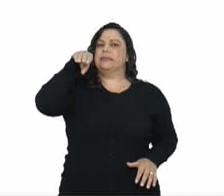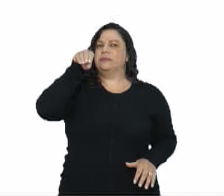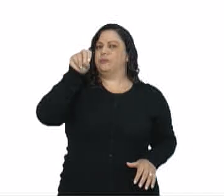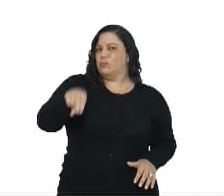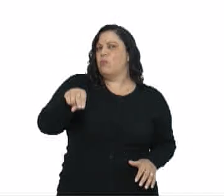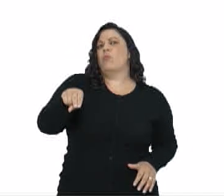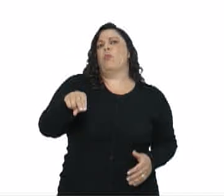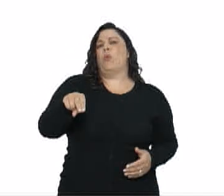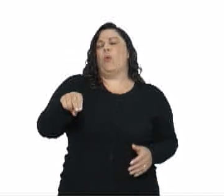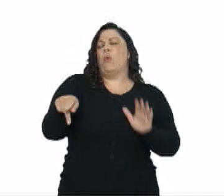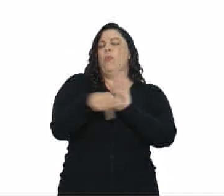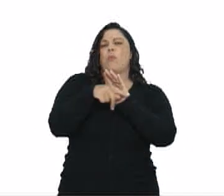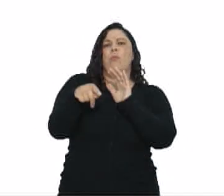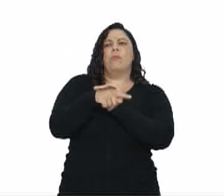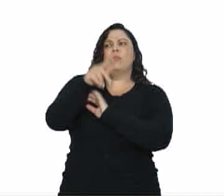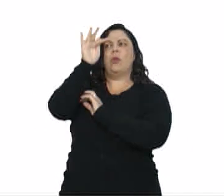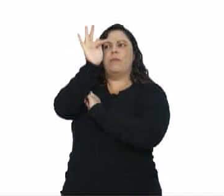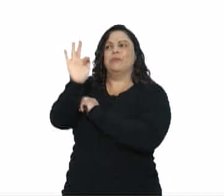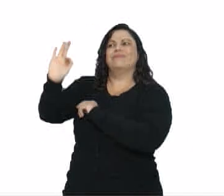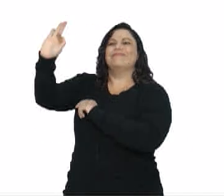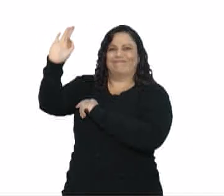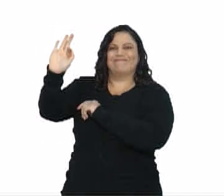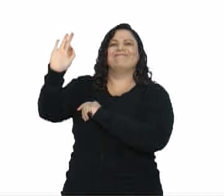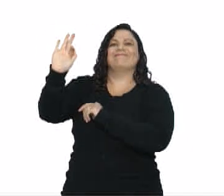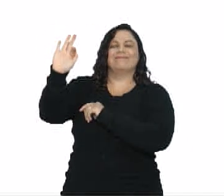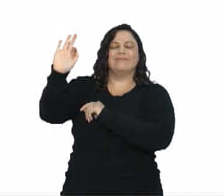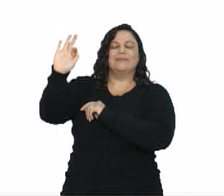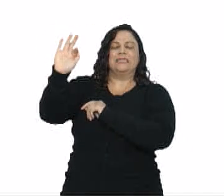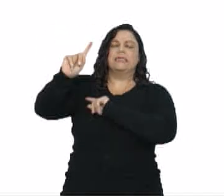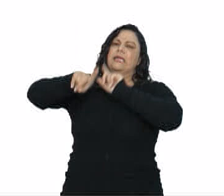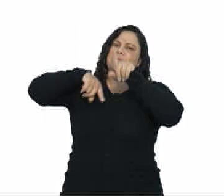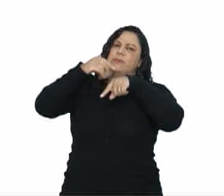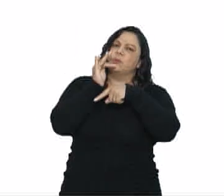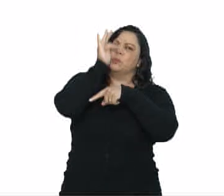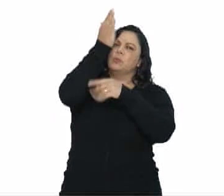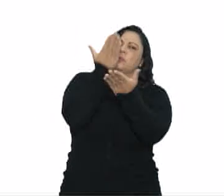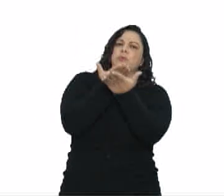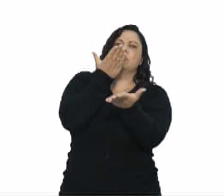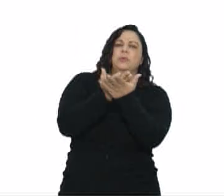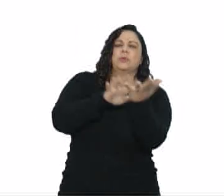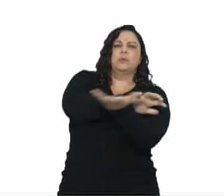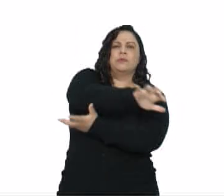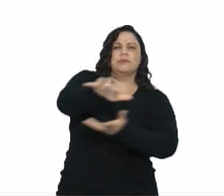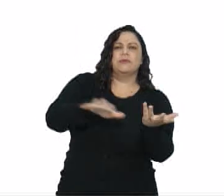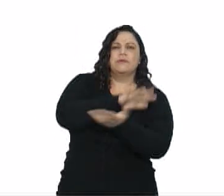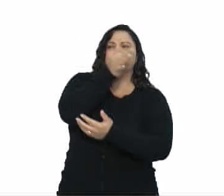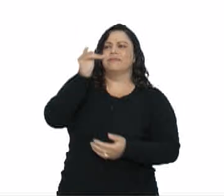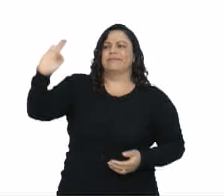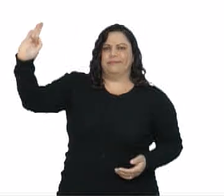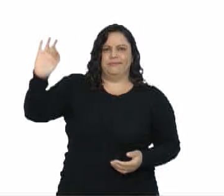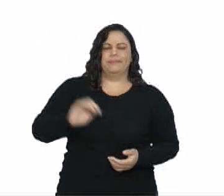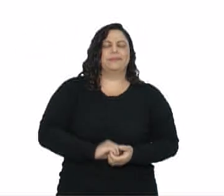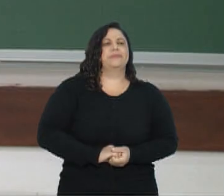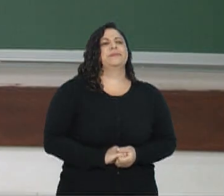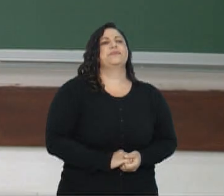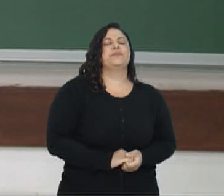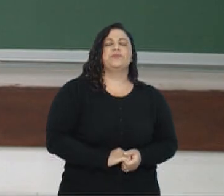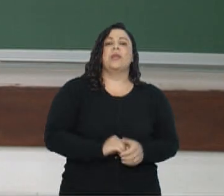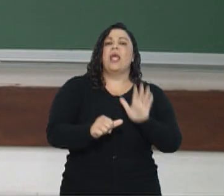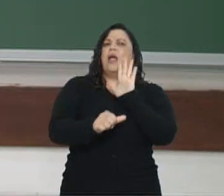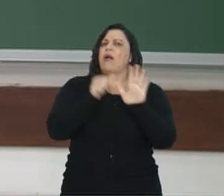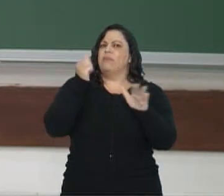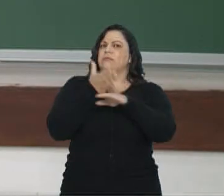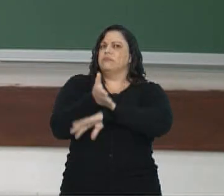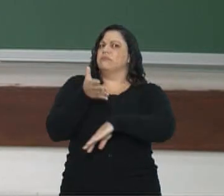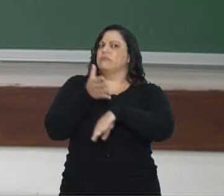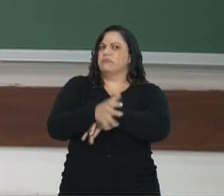ele participa ativamente da Revolução Francesa, que nós vamos estudar futuramente esse assunto. Ao participar da Revolução Francesa, ele renuncia seu título de